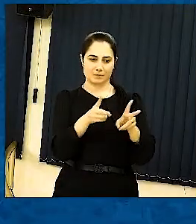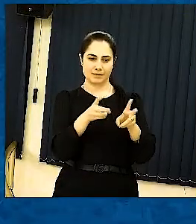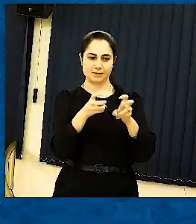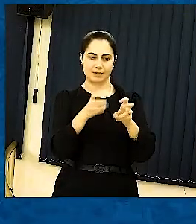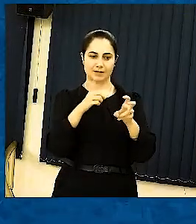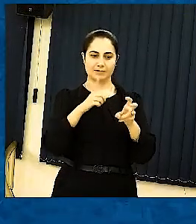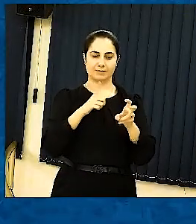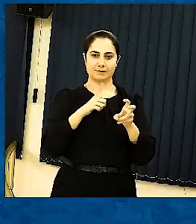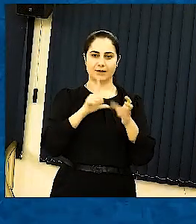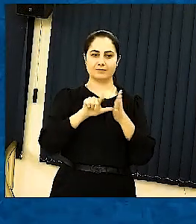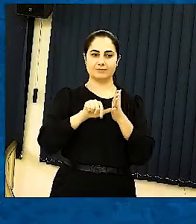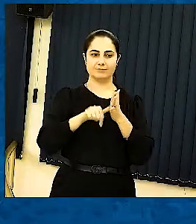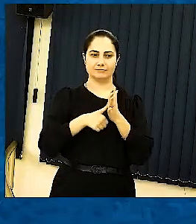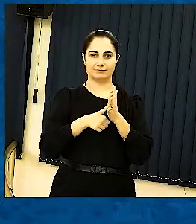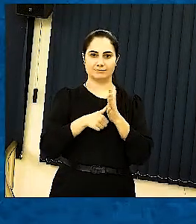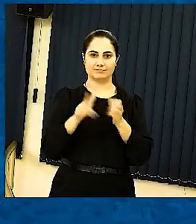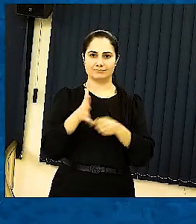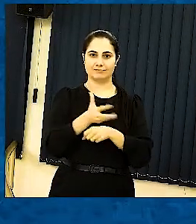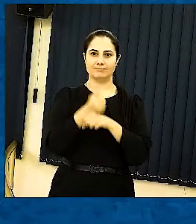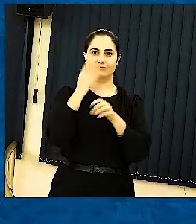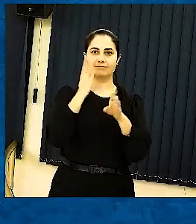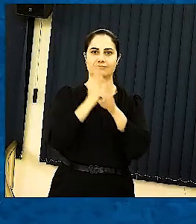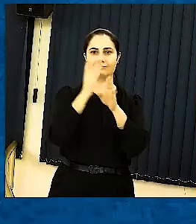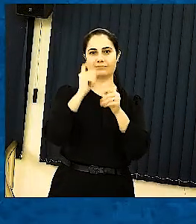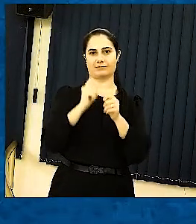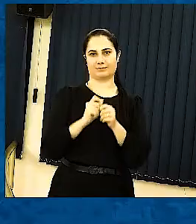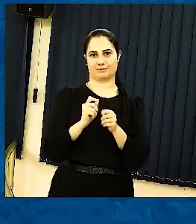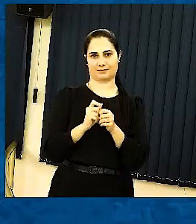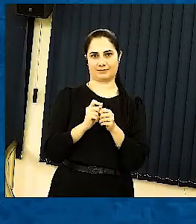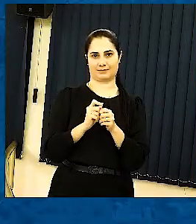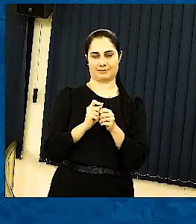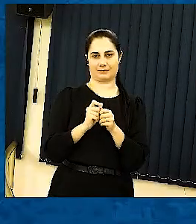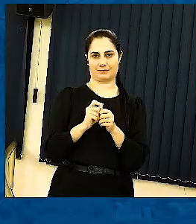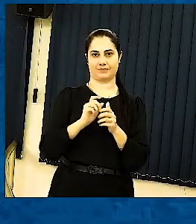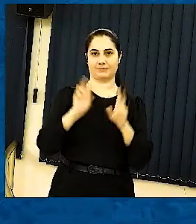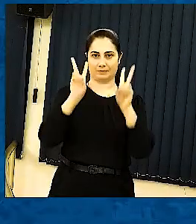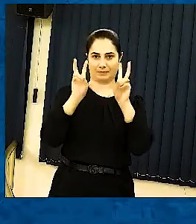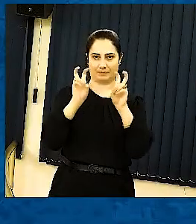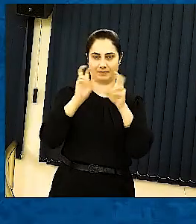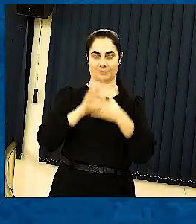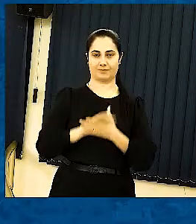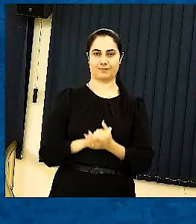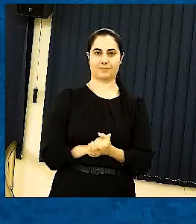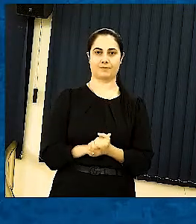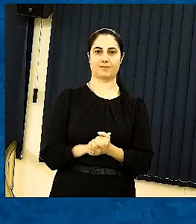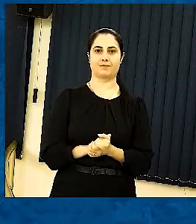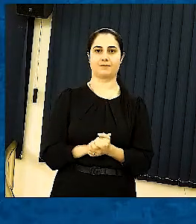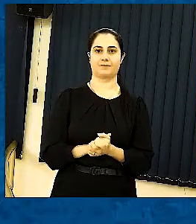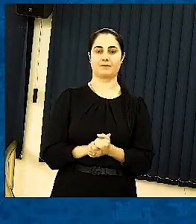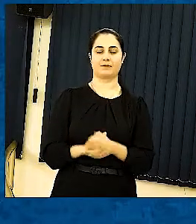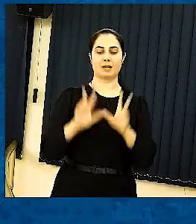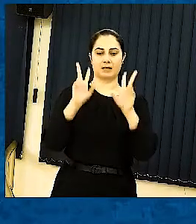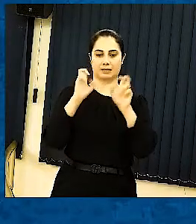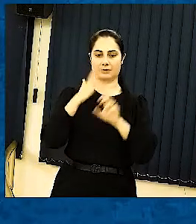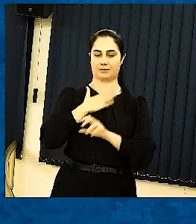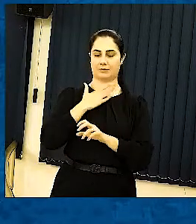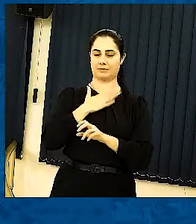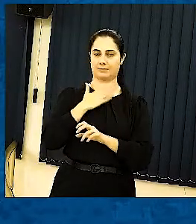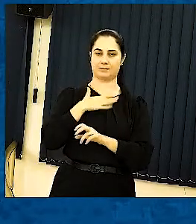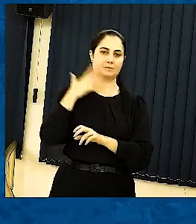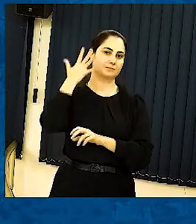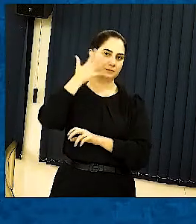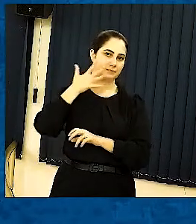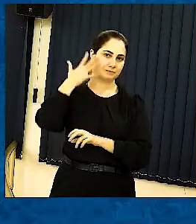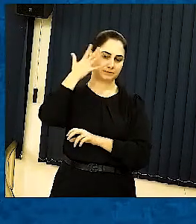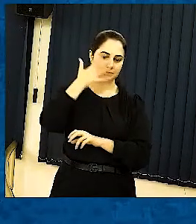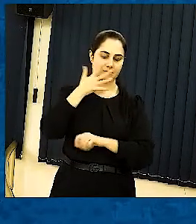e sobre intervir precocemente. É sobre intervenção precoce. E o tema da minha palestra